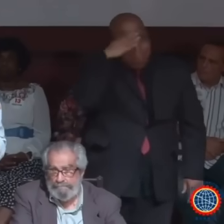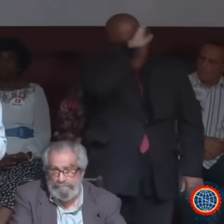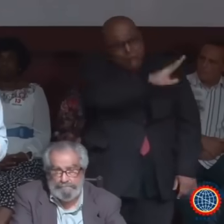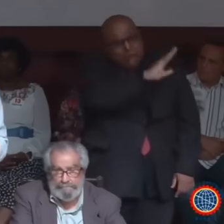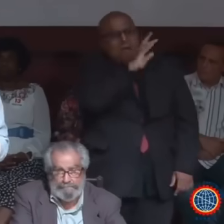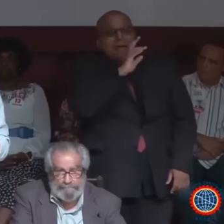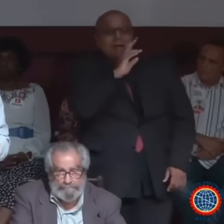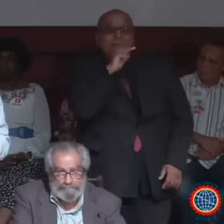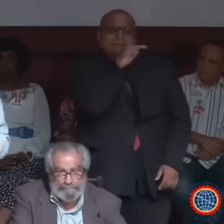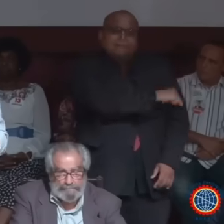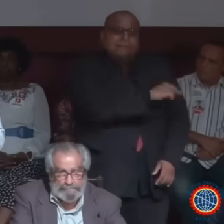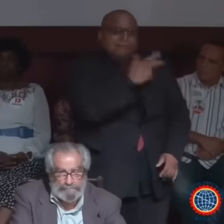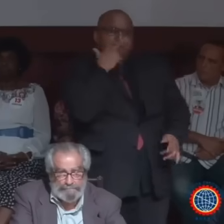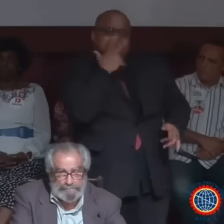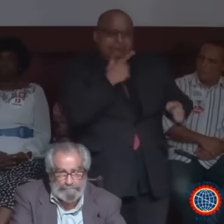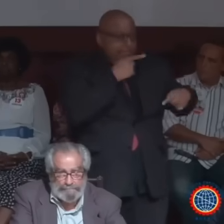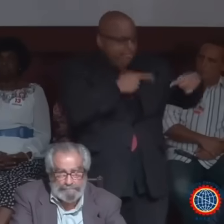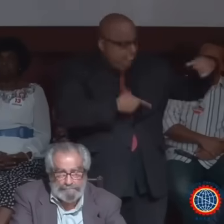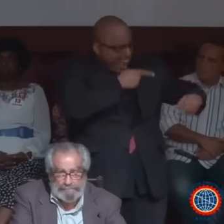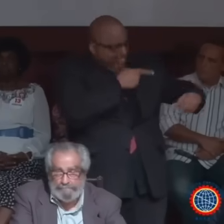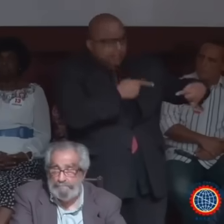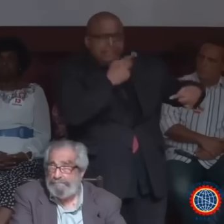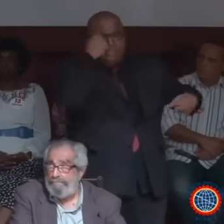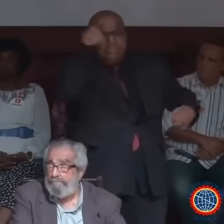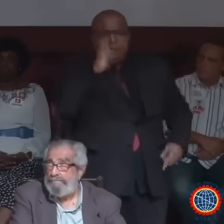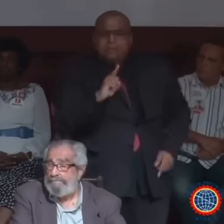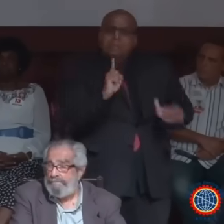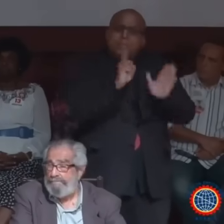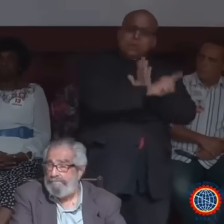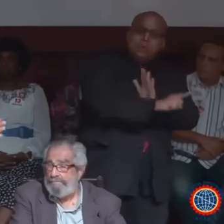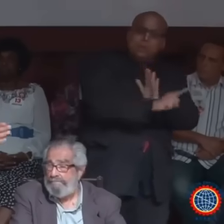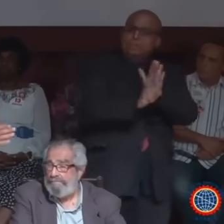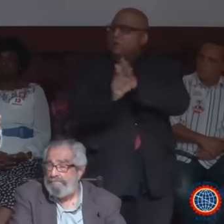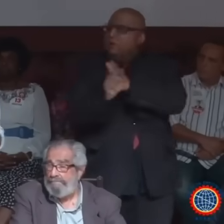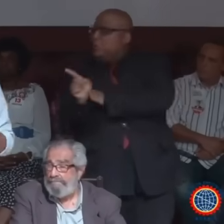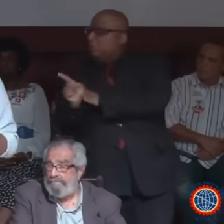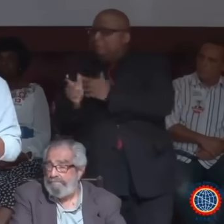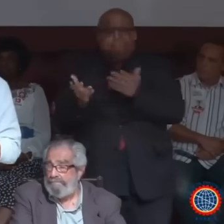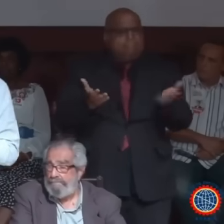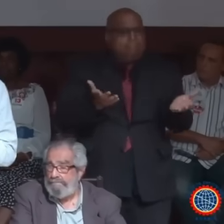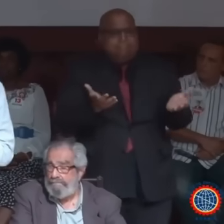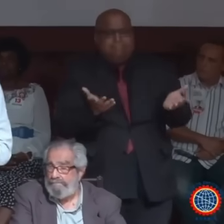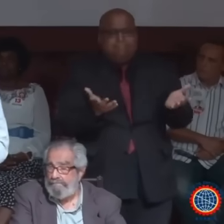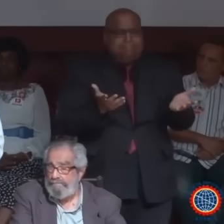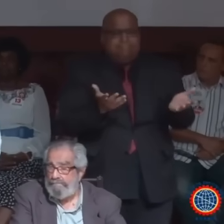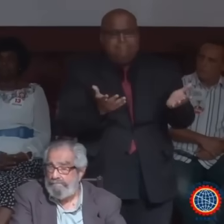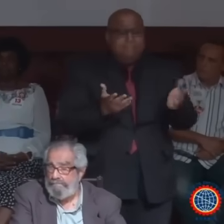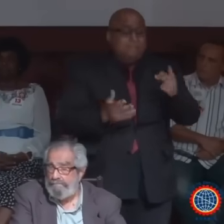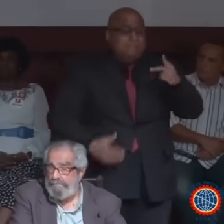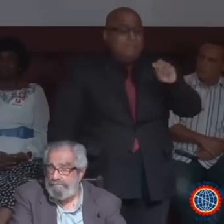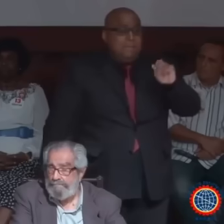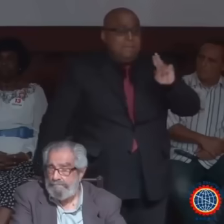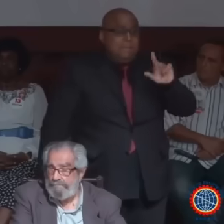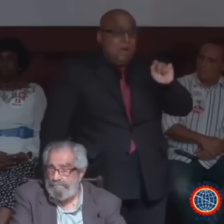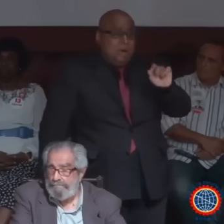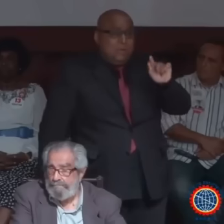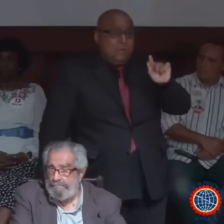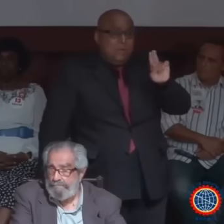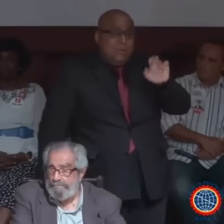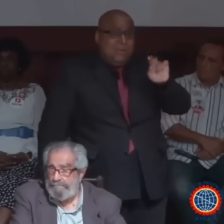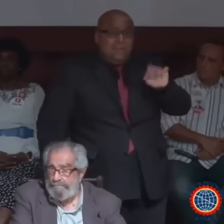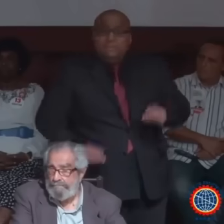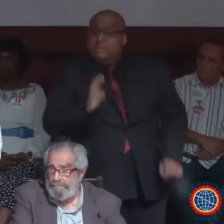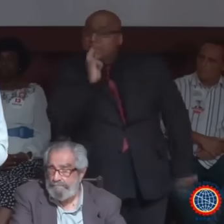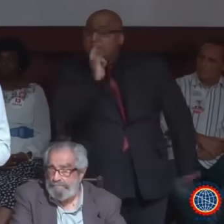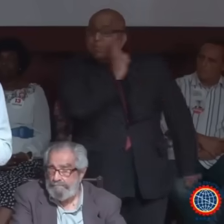pelo candidato. Então não se sabe a quem perguntar. Quando o Paulo Guedes responde uma